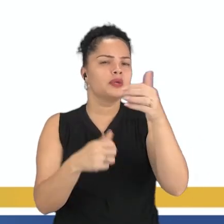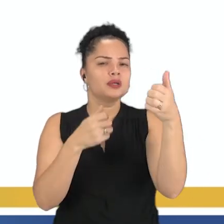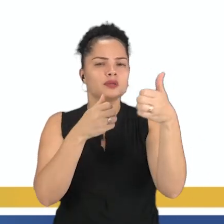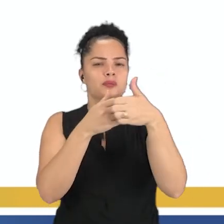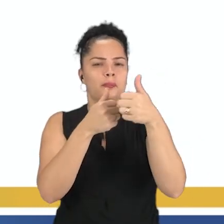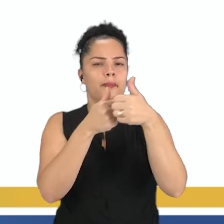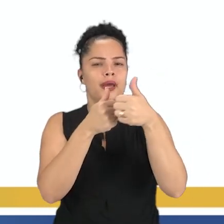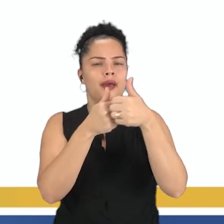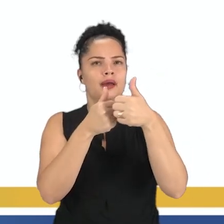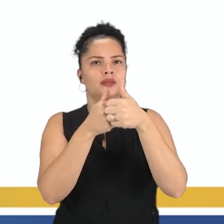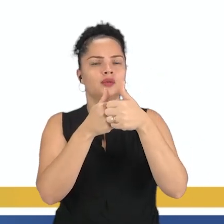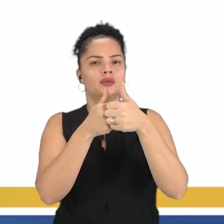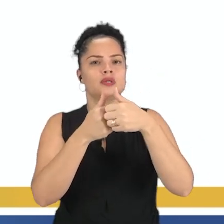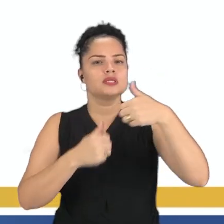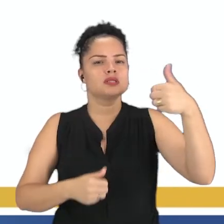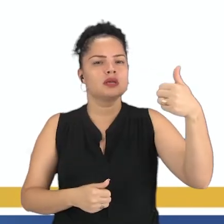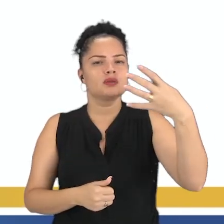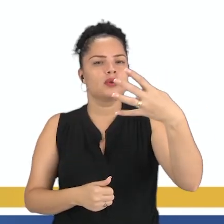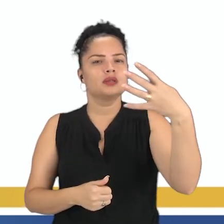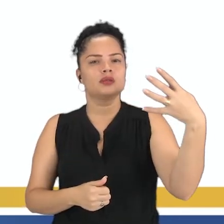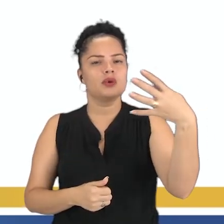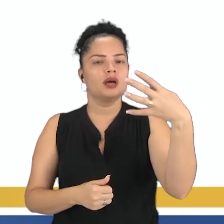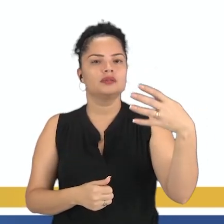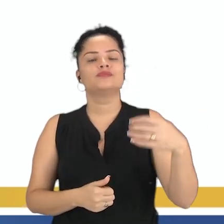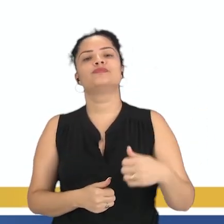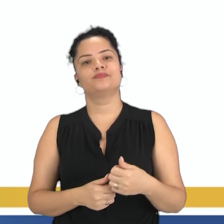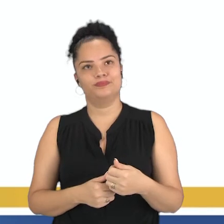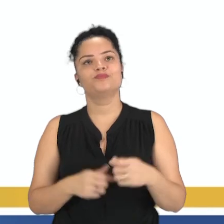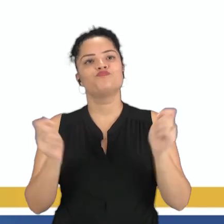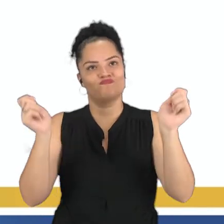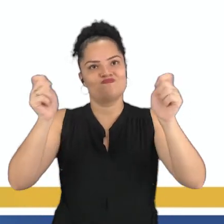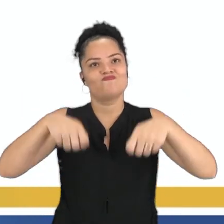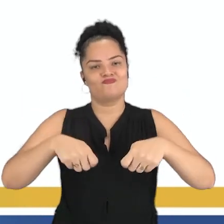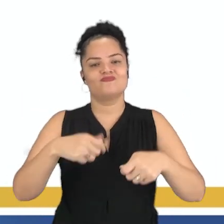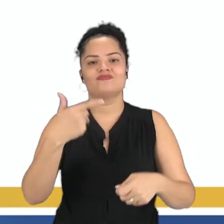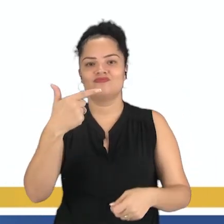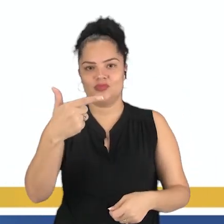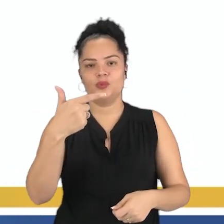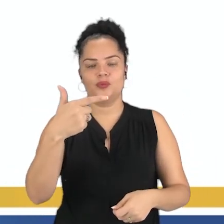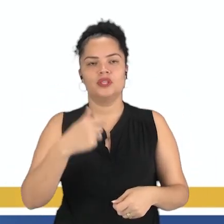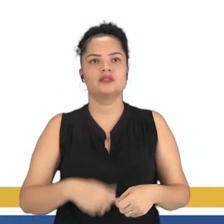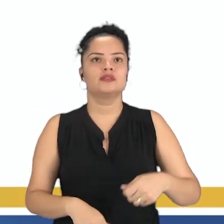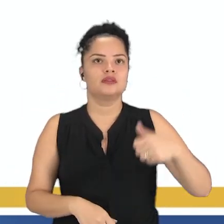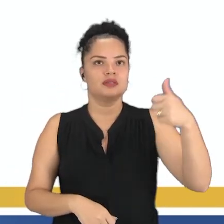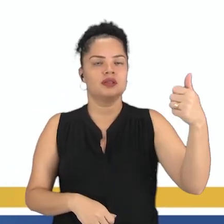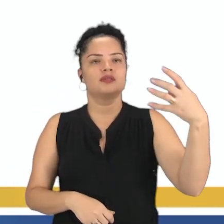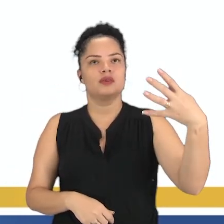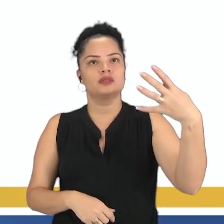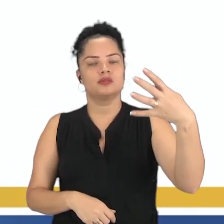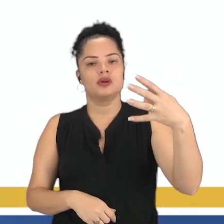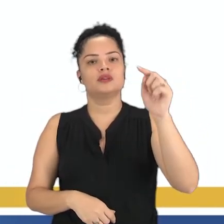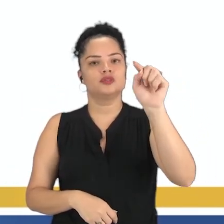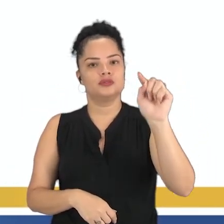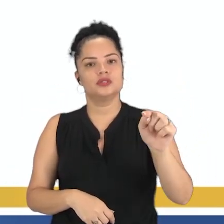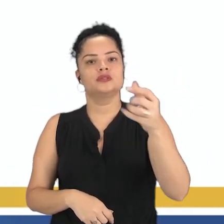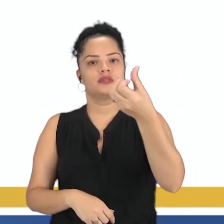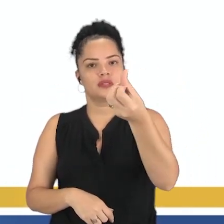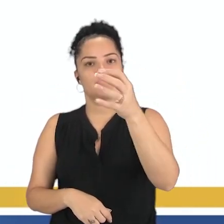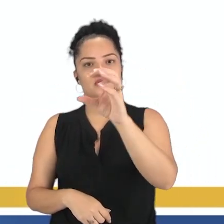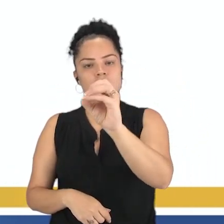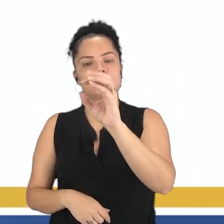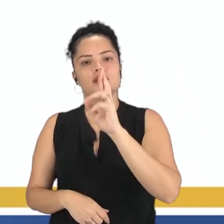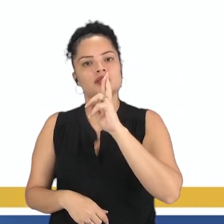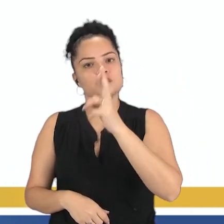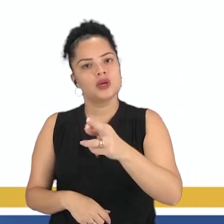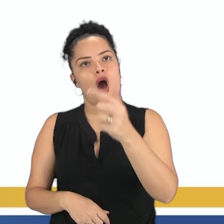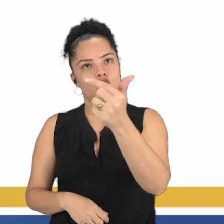valores menores que 144? O 2, né? 2 multiplicado por 60 dá 120. Quanto que